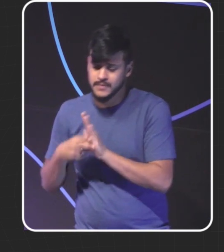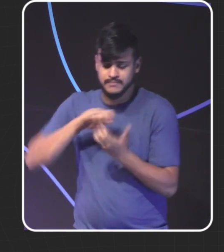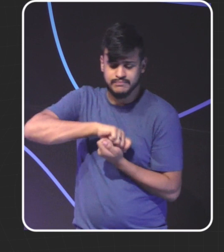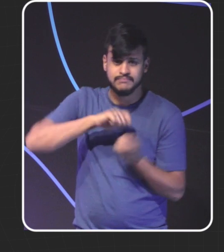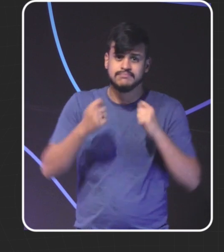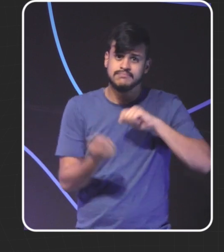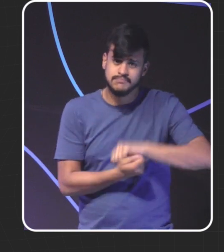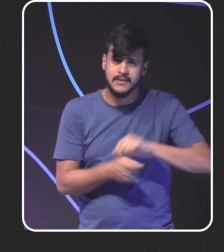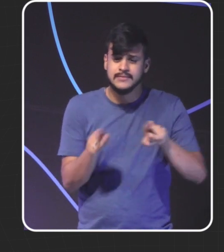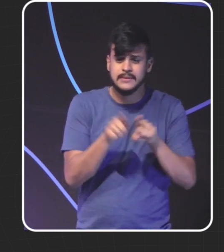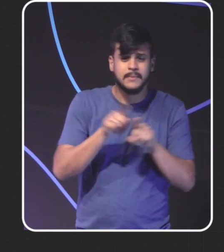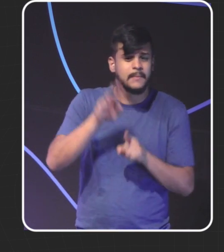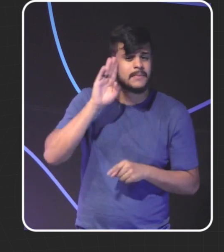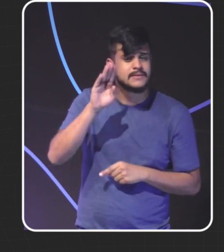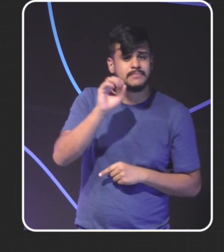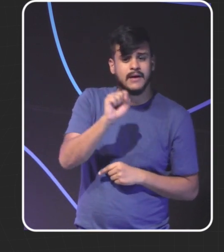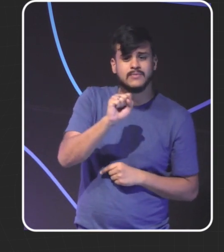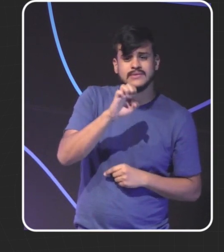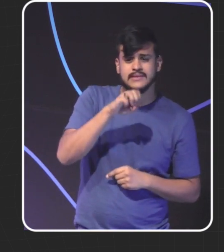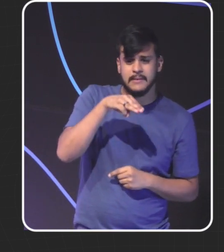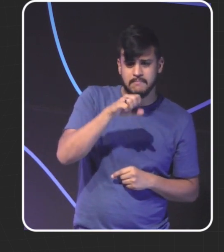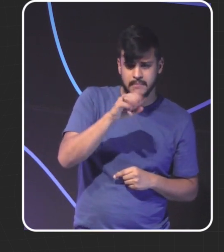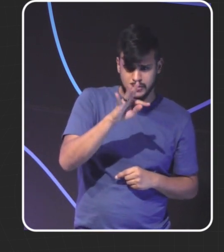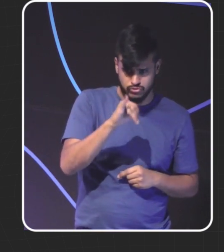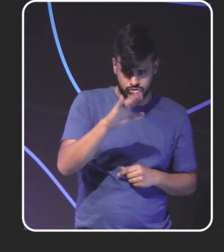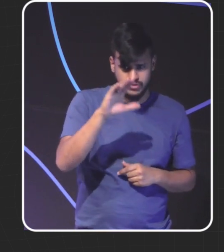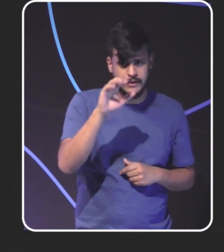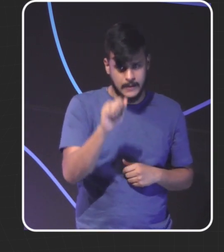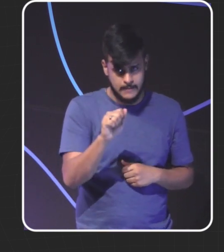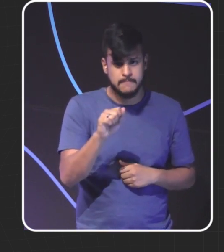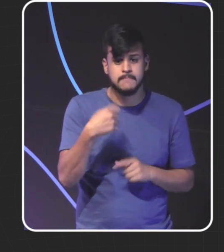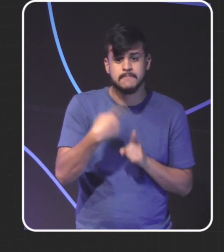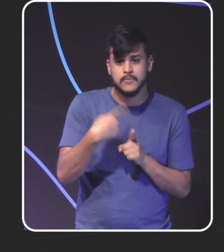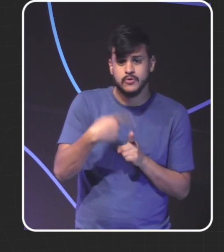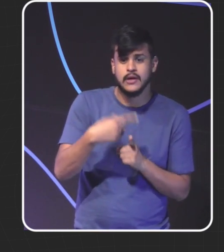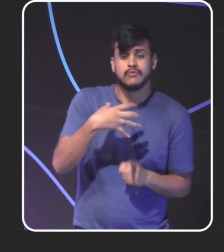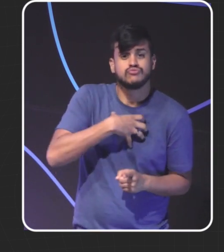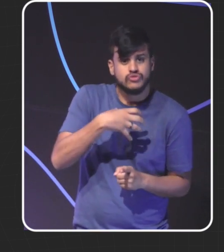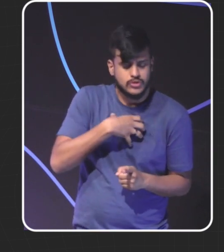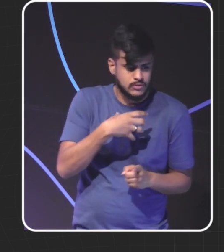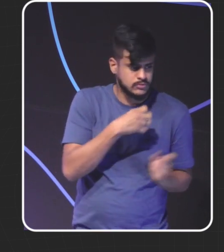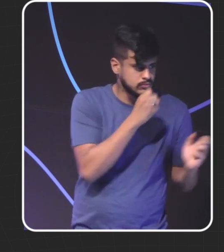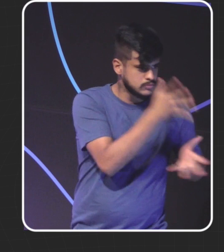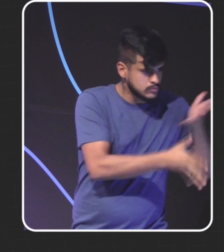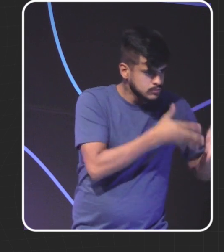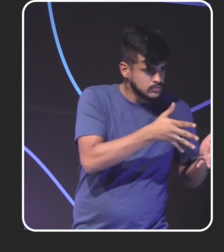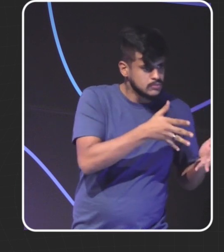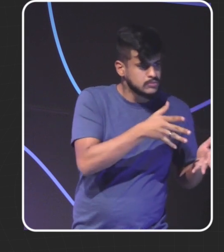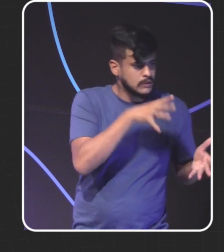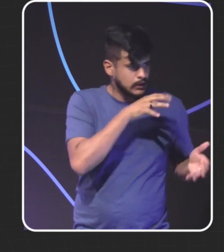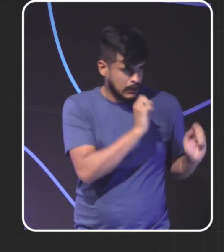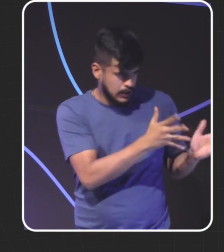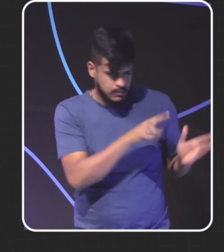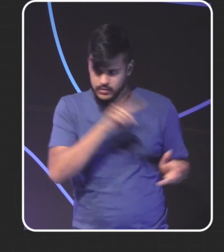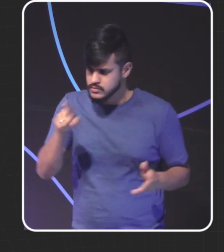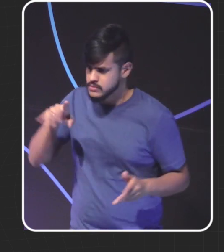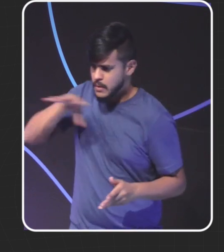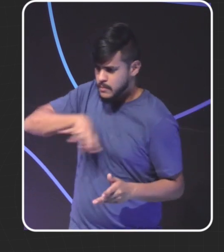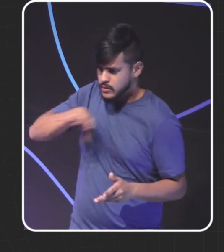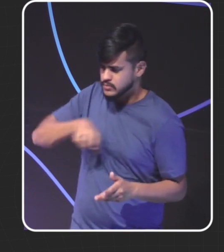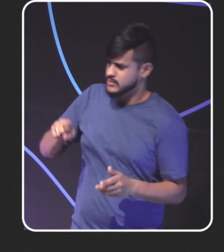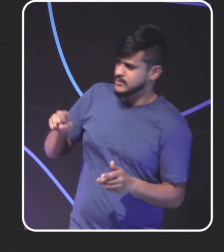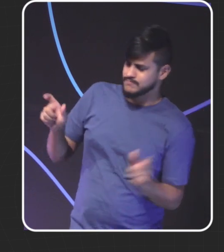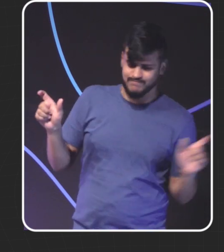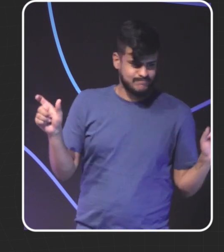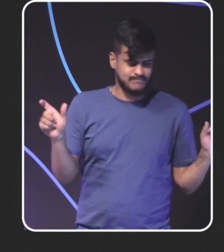da semântica, porque a forma que é se falado em português é diferente de Libras, e eu acho que esse exemplo que eu dei